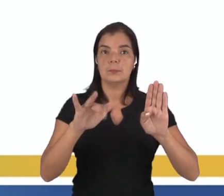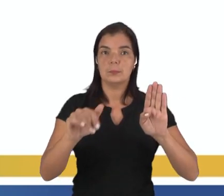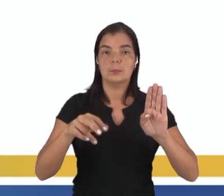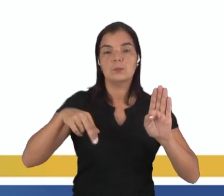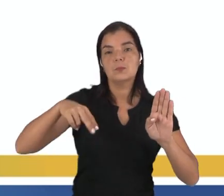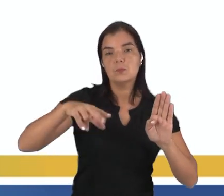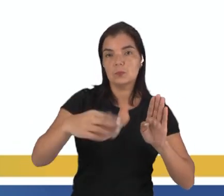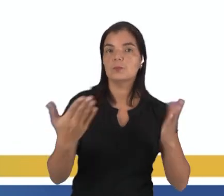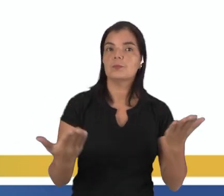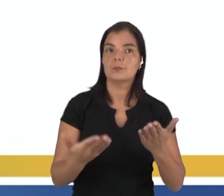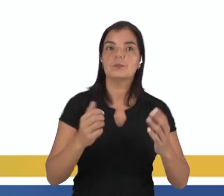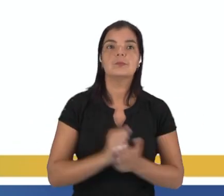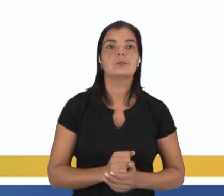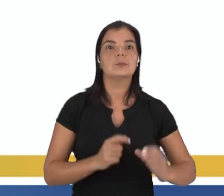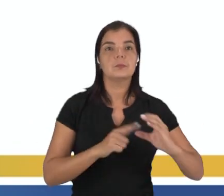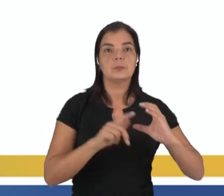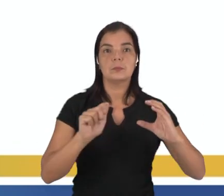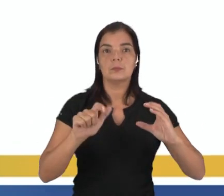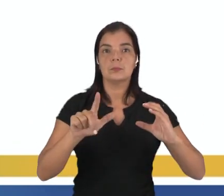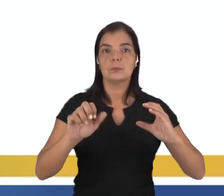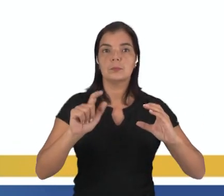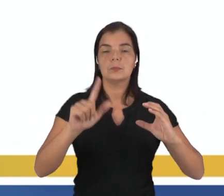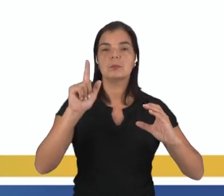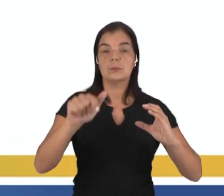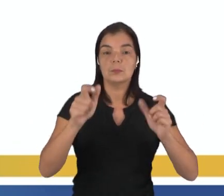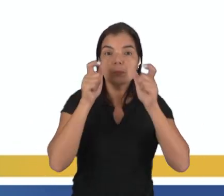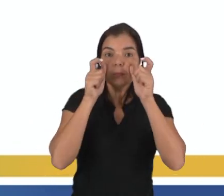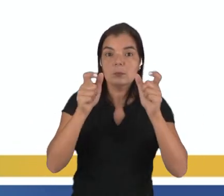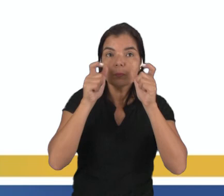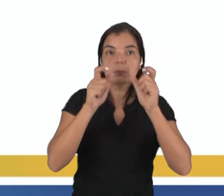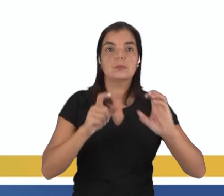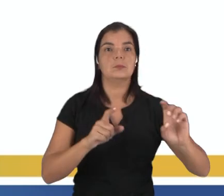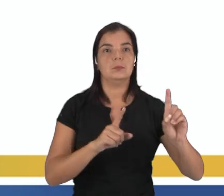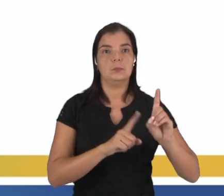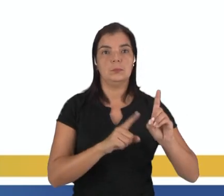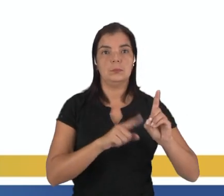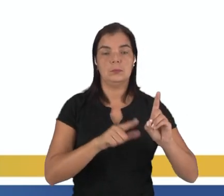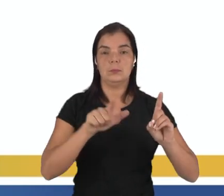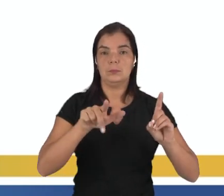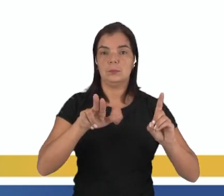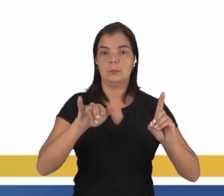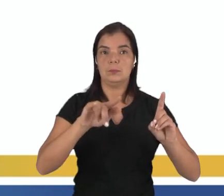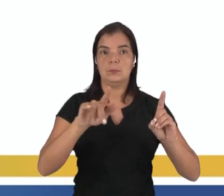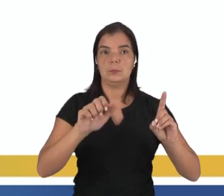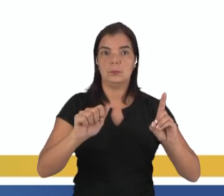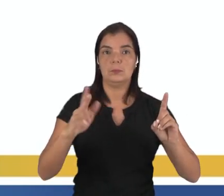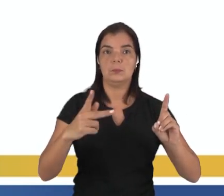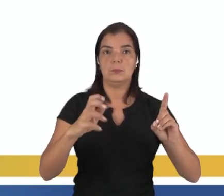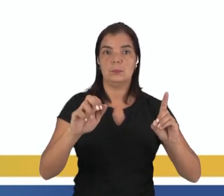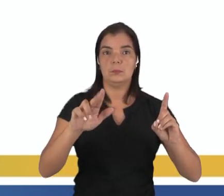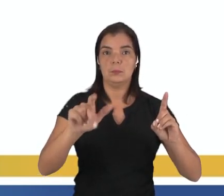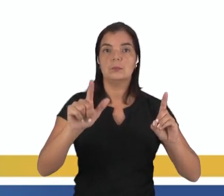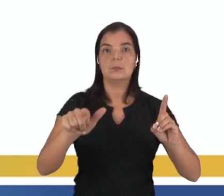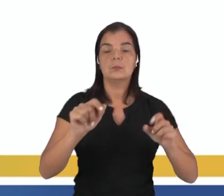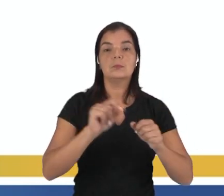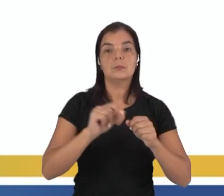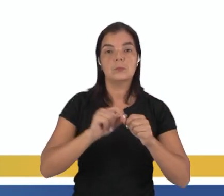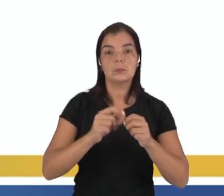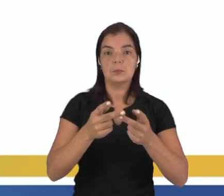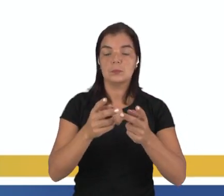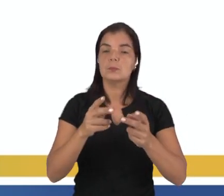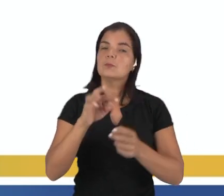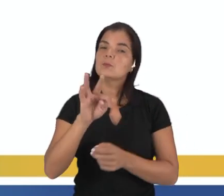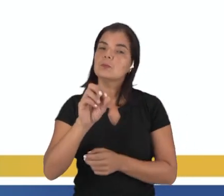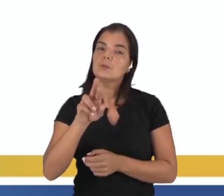Felipe caminhou hoje. C. Alan é atencioso. E D. Luísa e Paulo estão fazendo